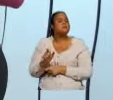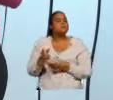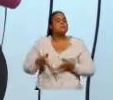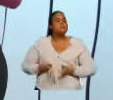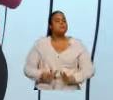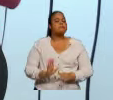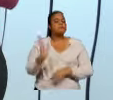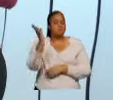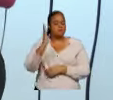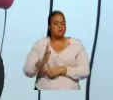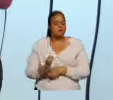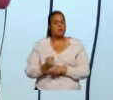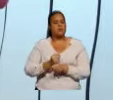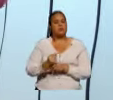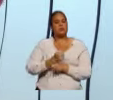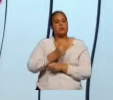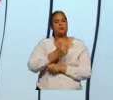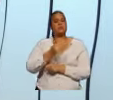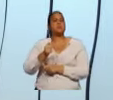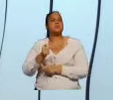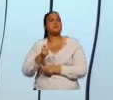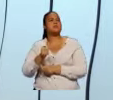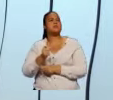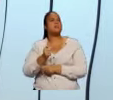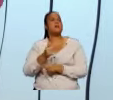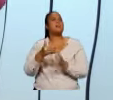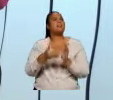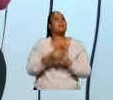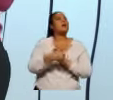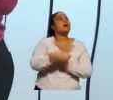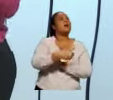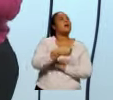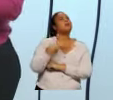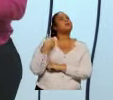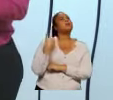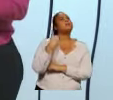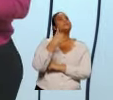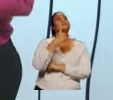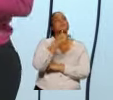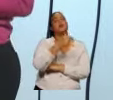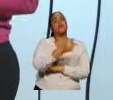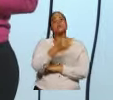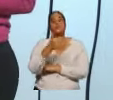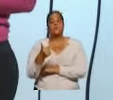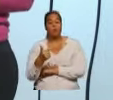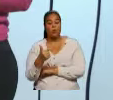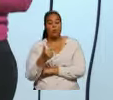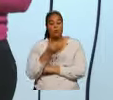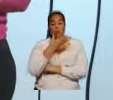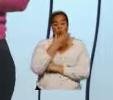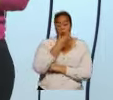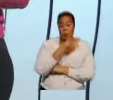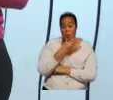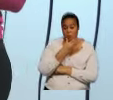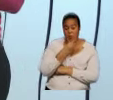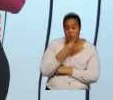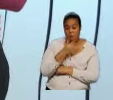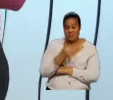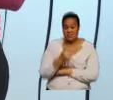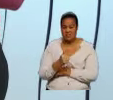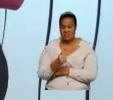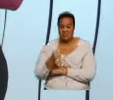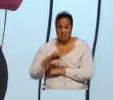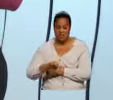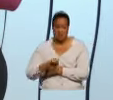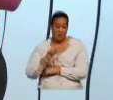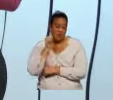2017 ela está vivendo em média até 72 para os homens e 79 anos para as mulheres é